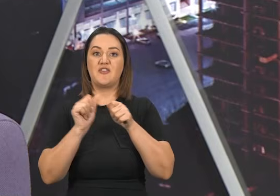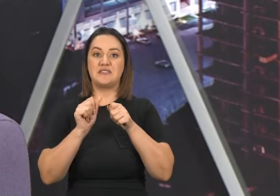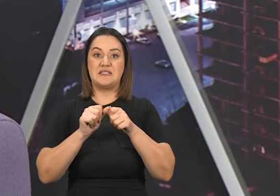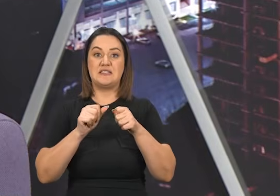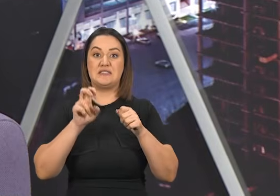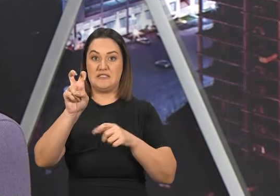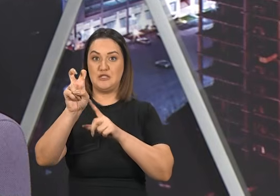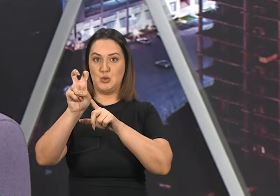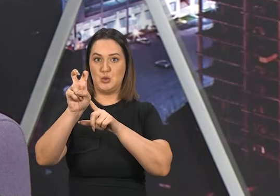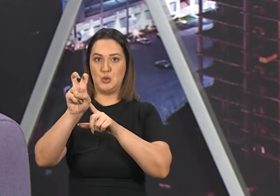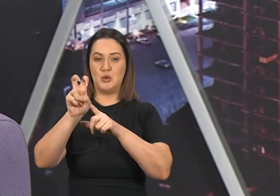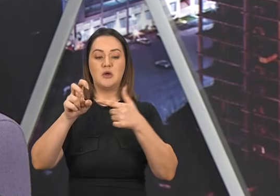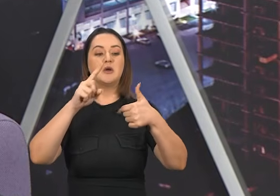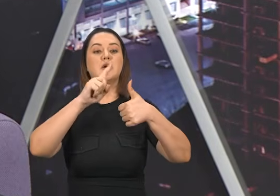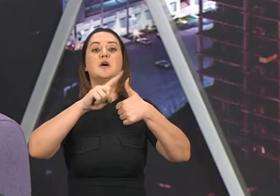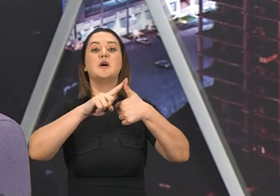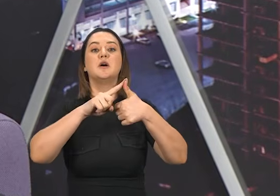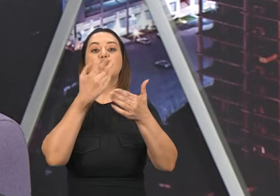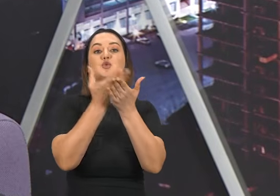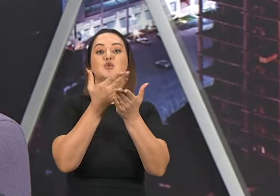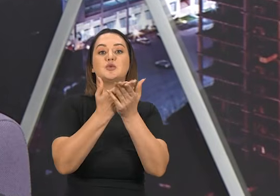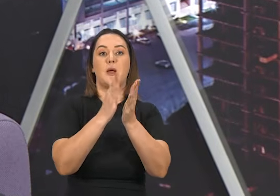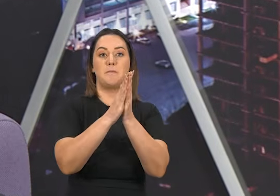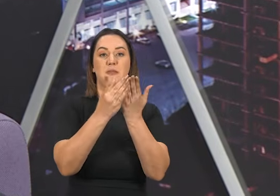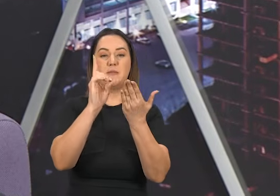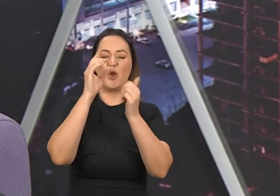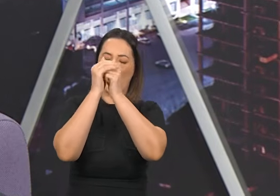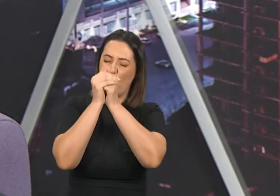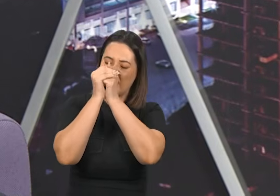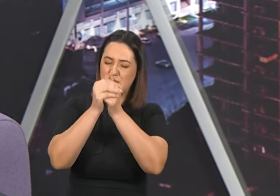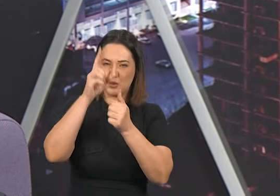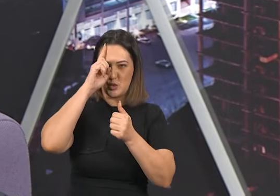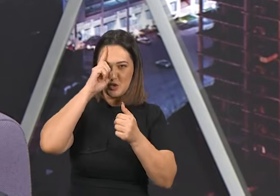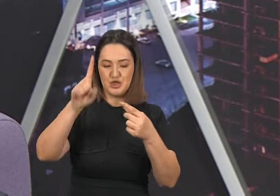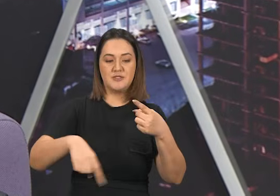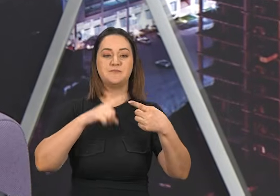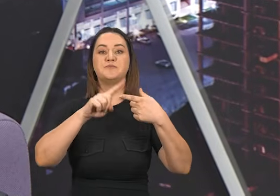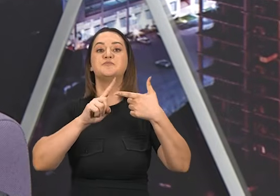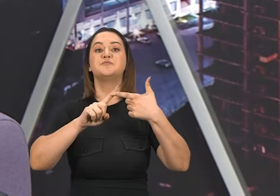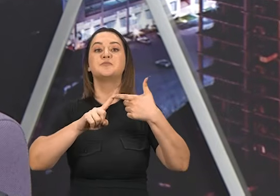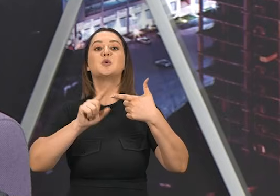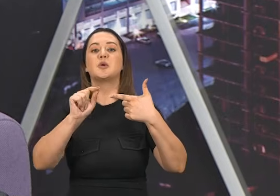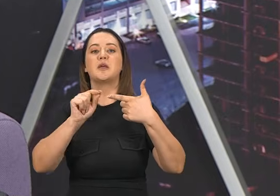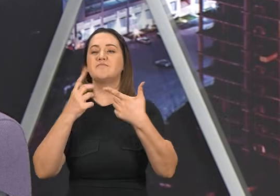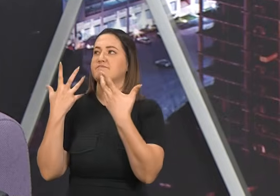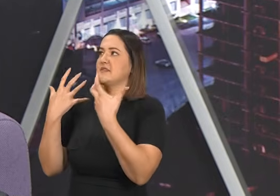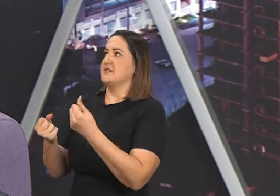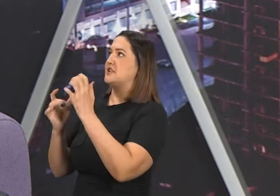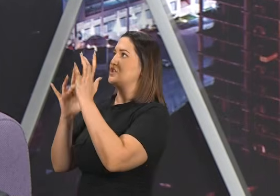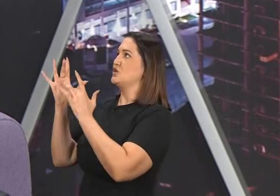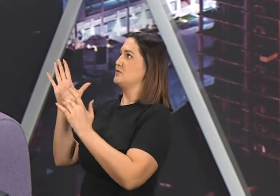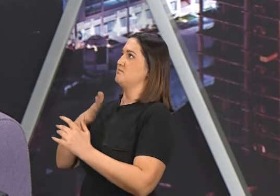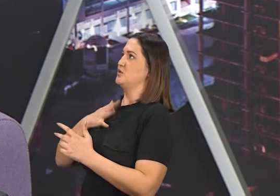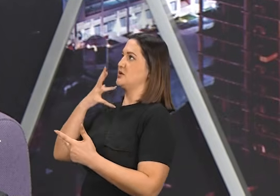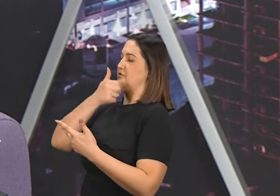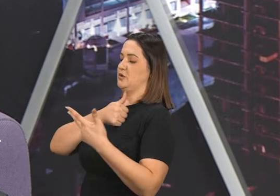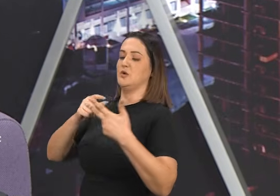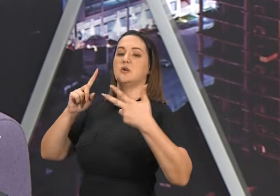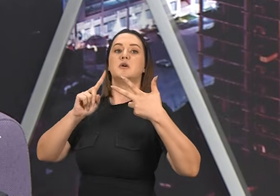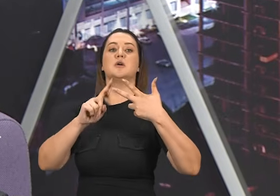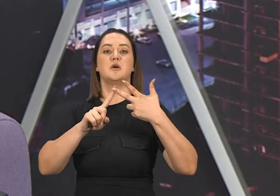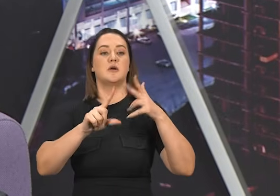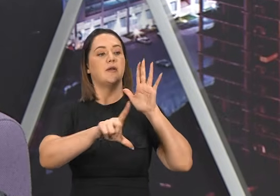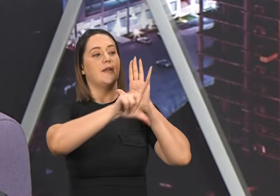que fazer. A primeira, estudar a Bíblia com oração todo dia. A segunda, aceitar Jesus como Salvador.